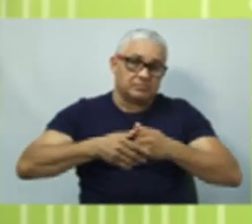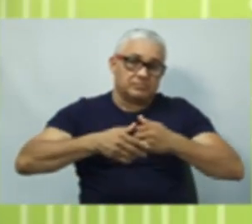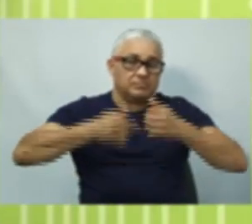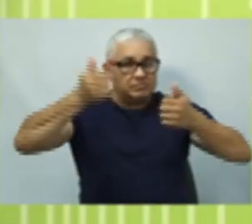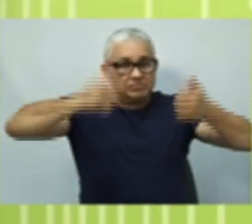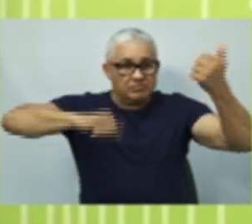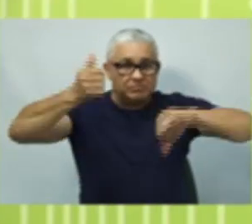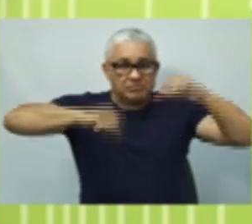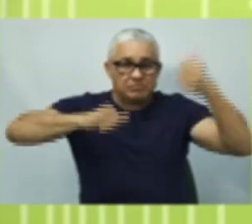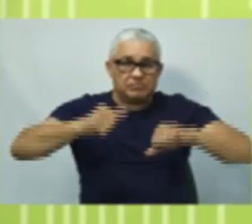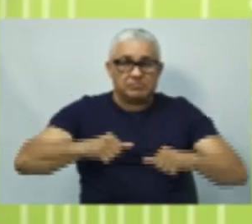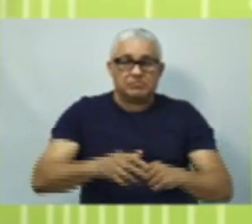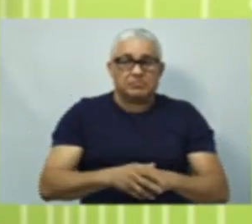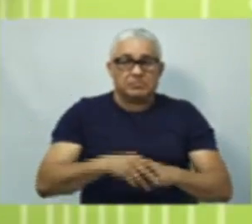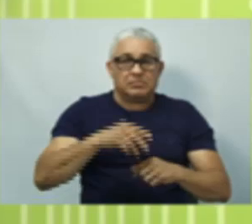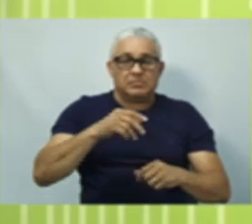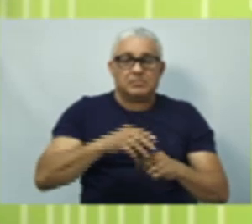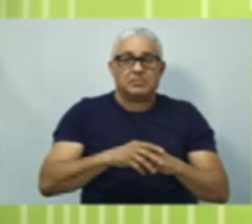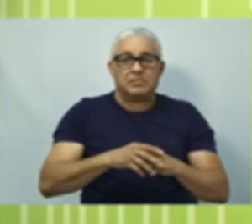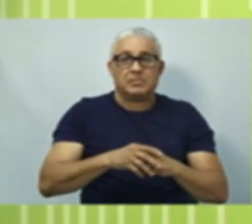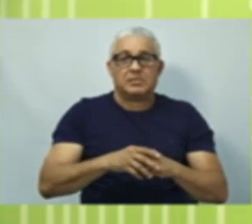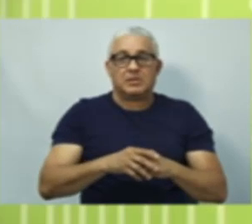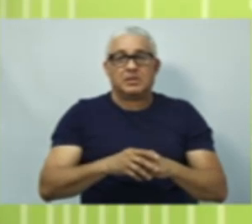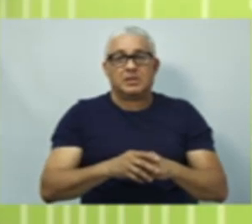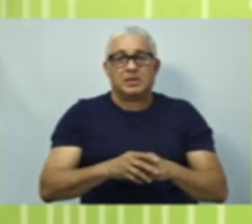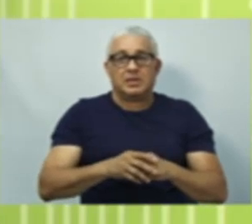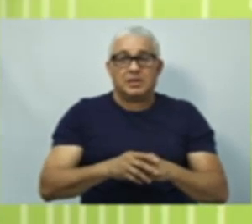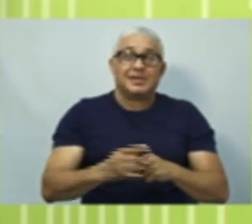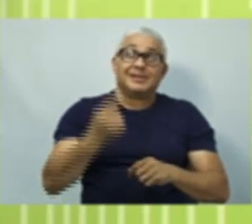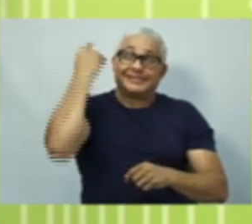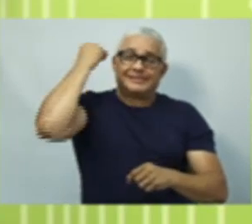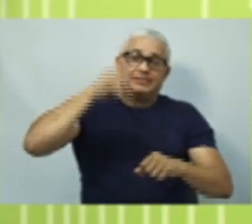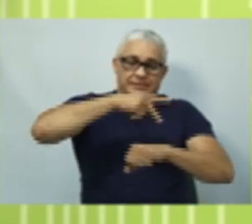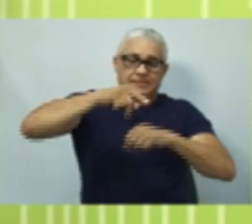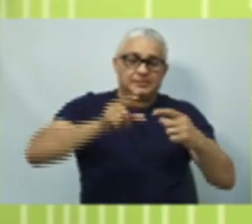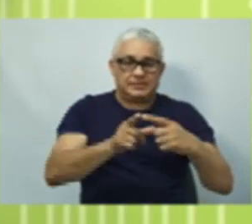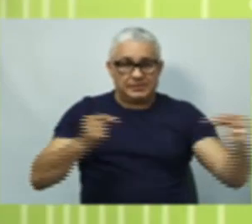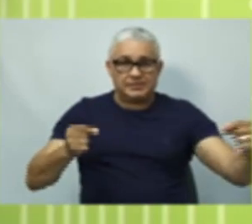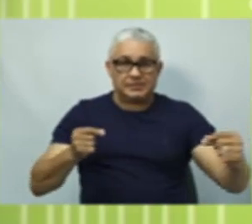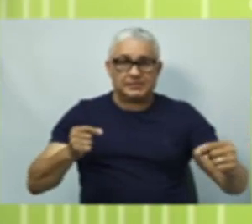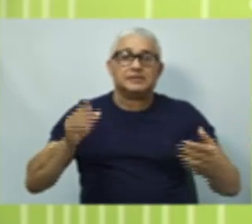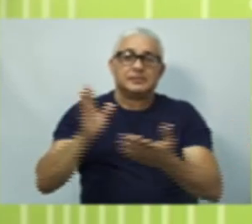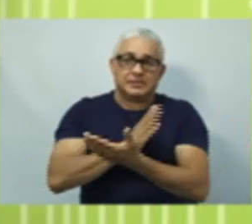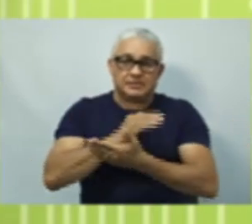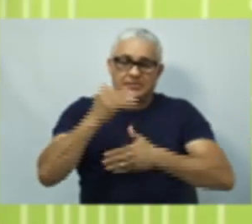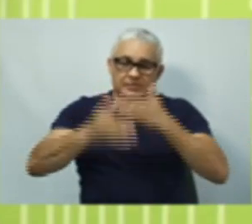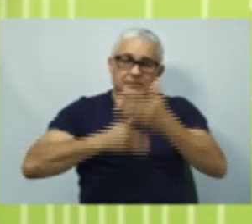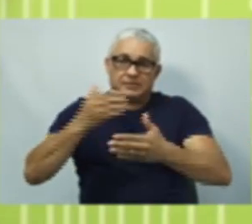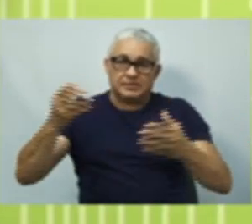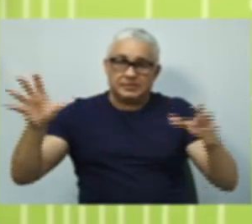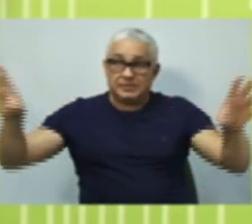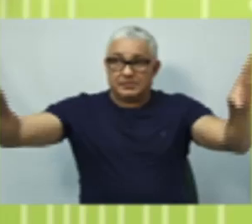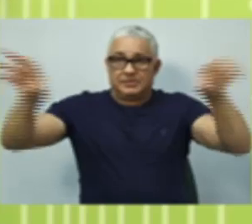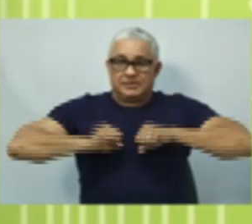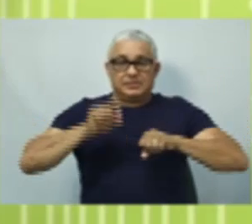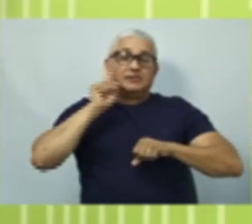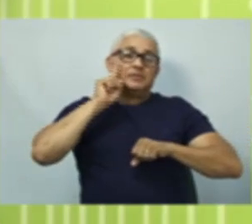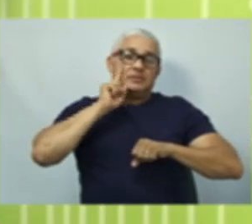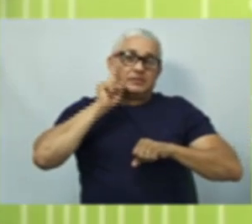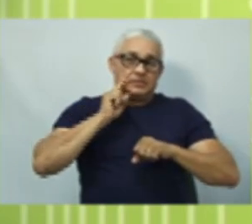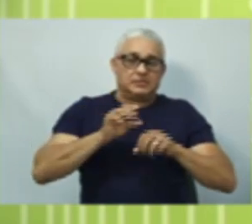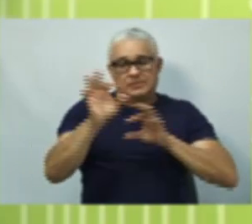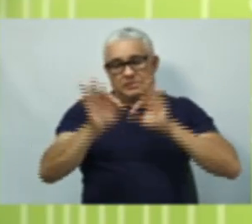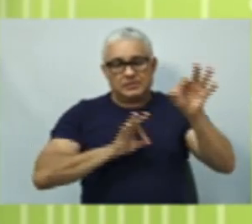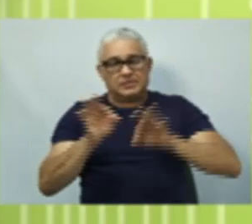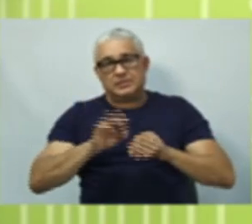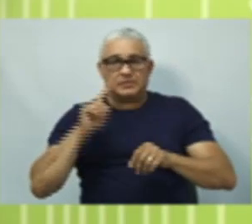total, TQM, lá no Japão, e aí ela trouxe alguns processos que são importantes para a gente, para o dia a dia organizacional,